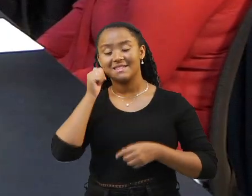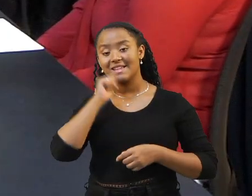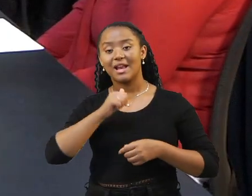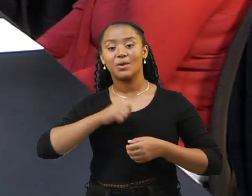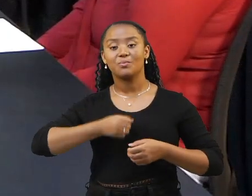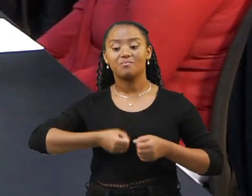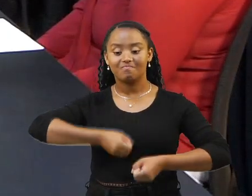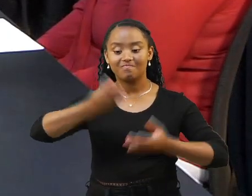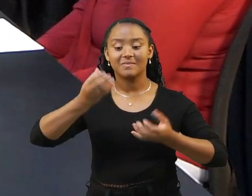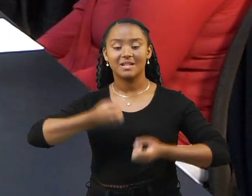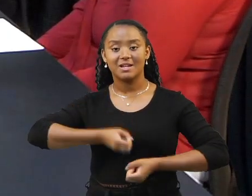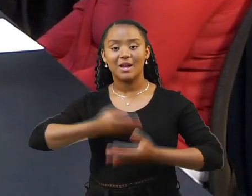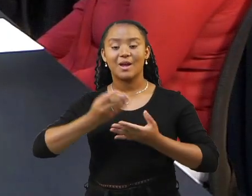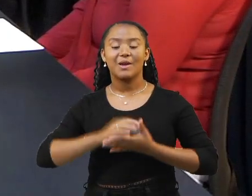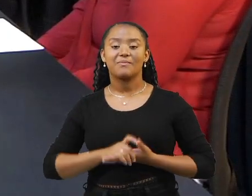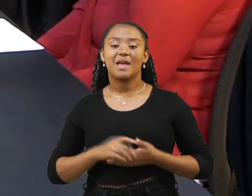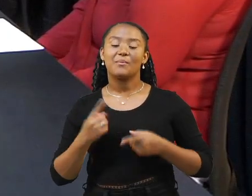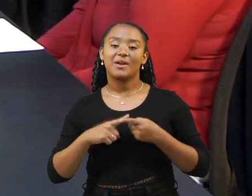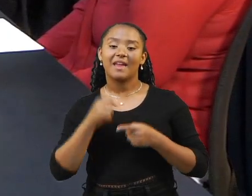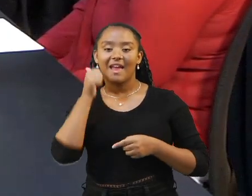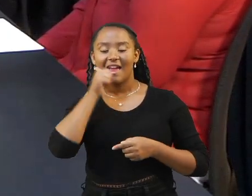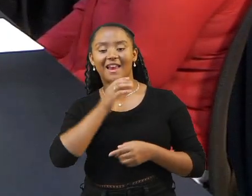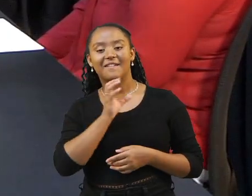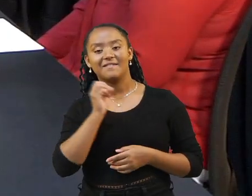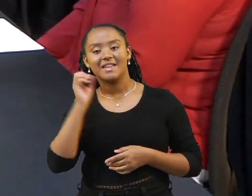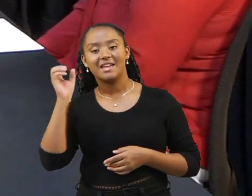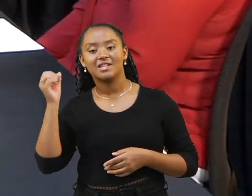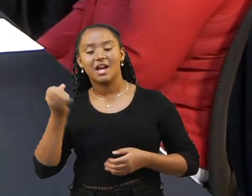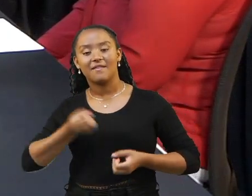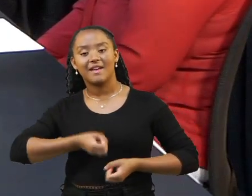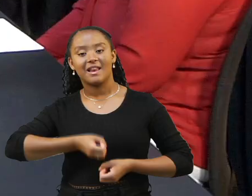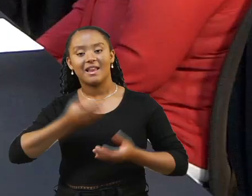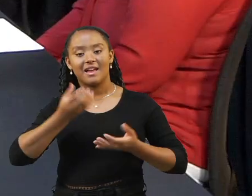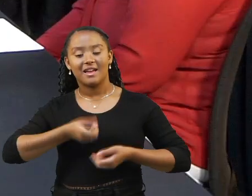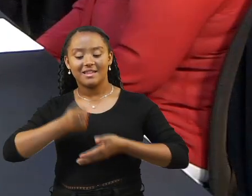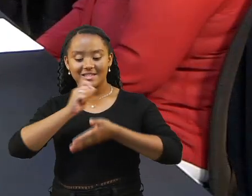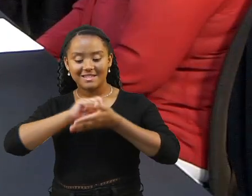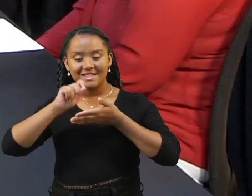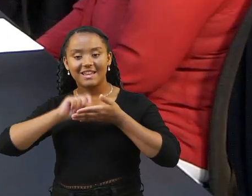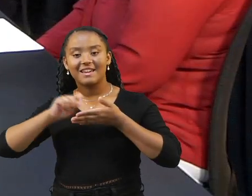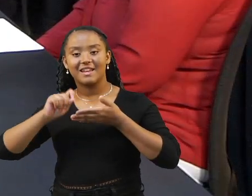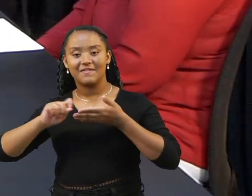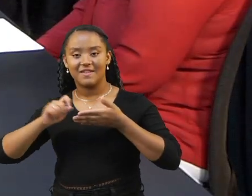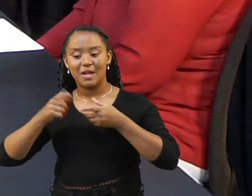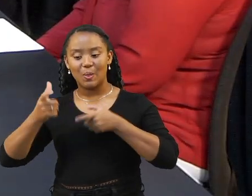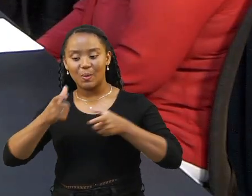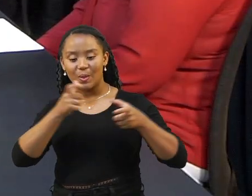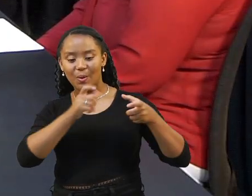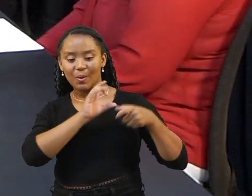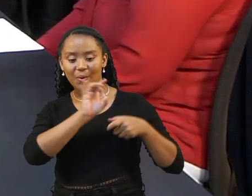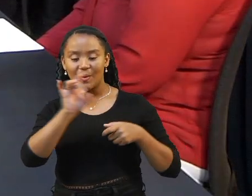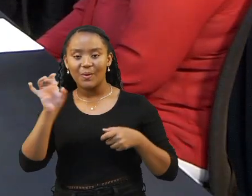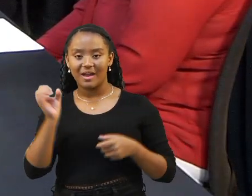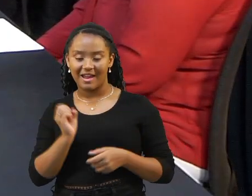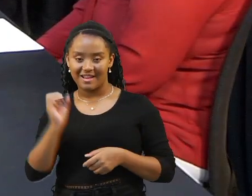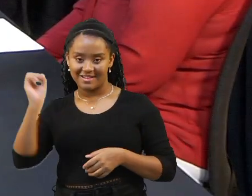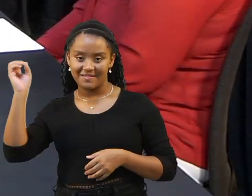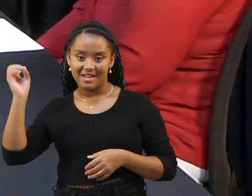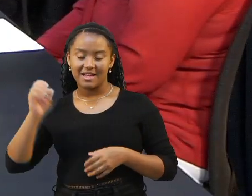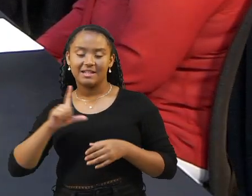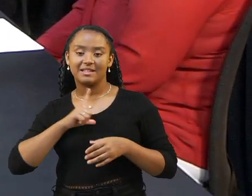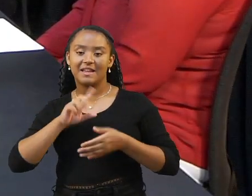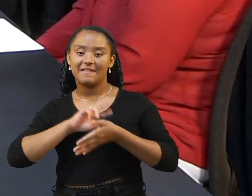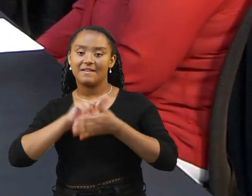E ela não explorou muito, sabe? Ela viajava e escrevia poesia dos lugares onde estavam.